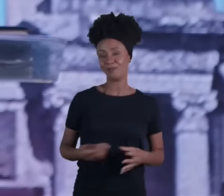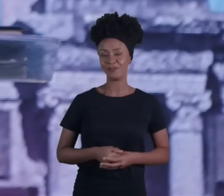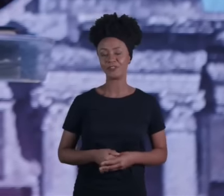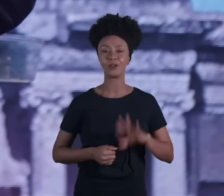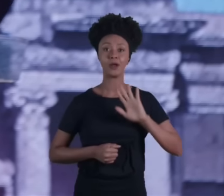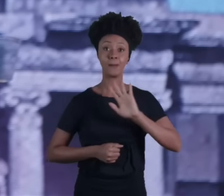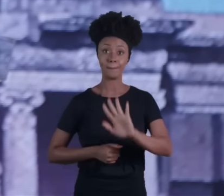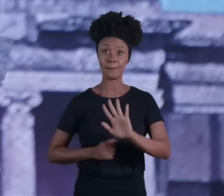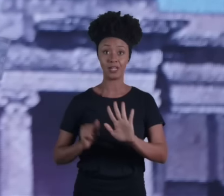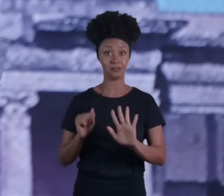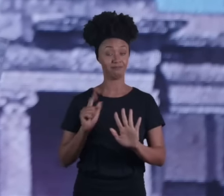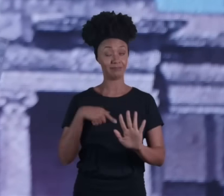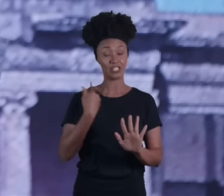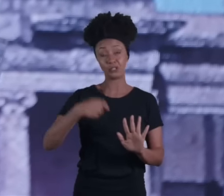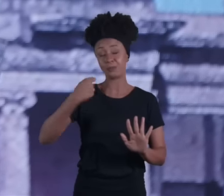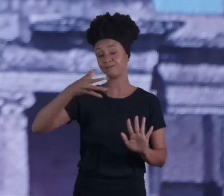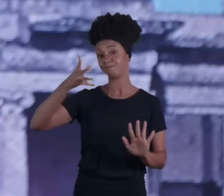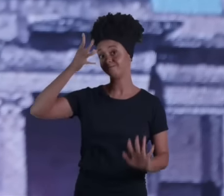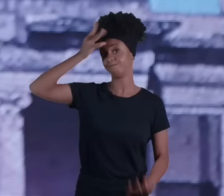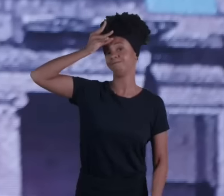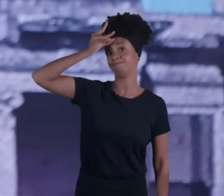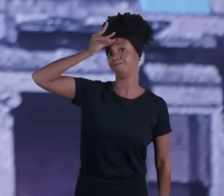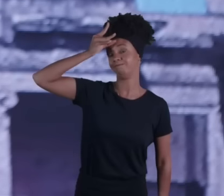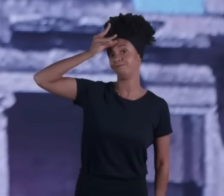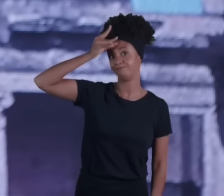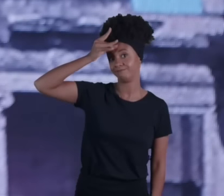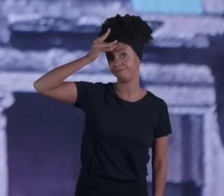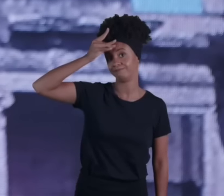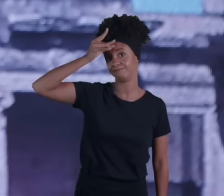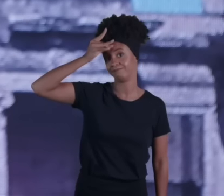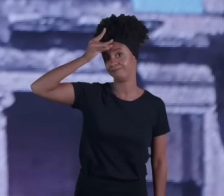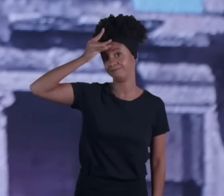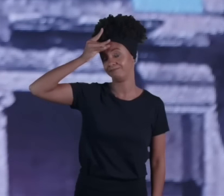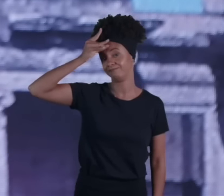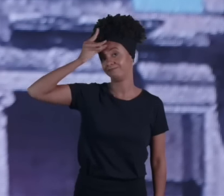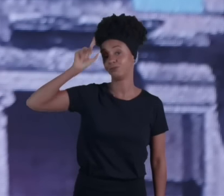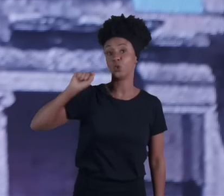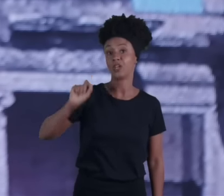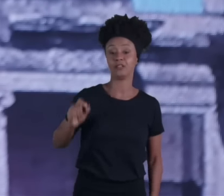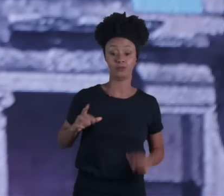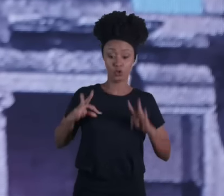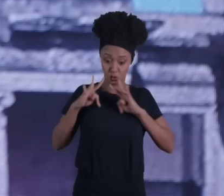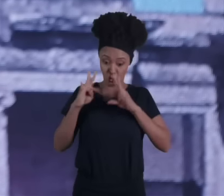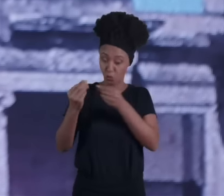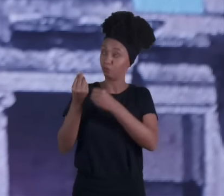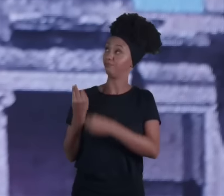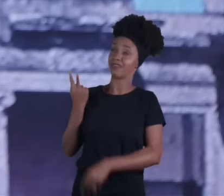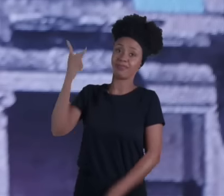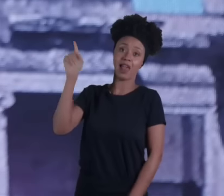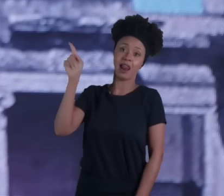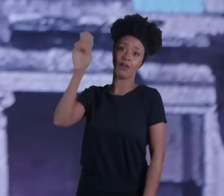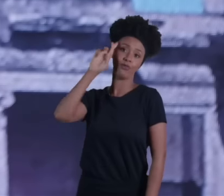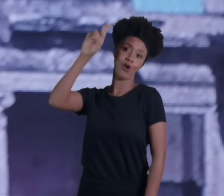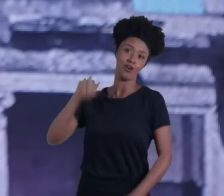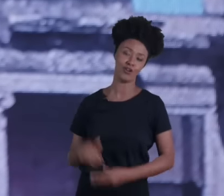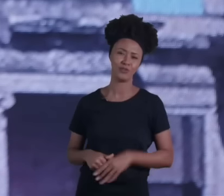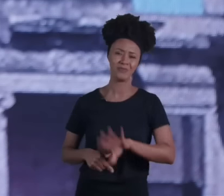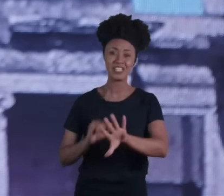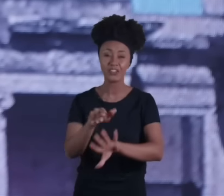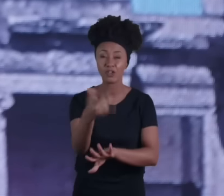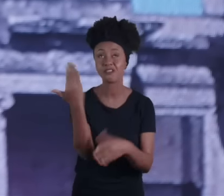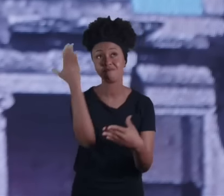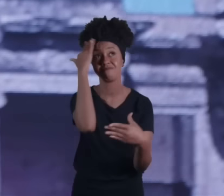Mas a gente não pode esquecer que tudo é dele. Querido, se você entender isso na